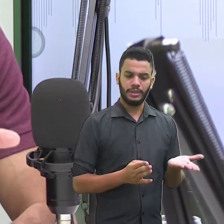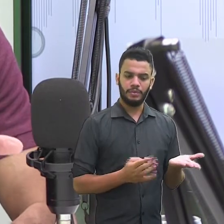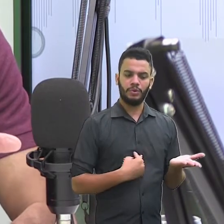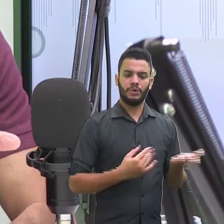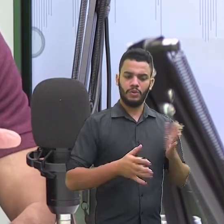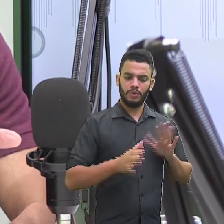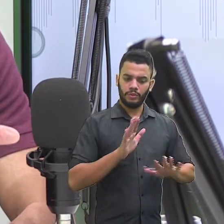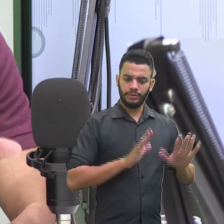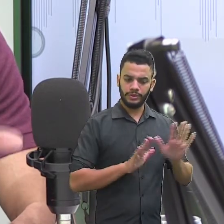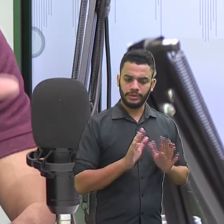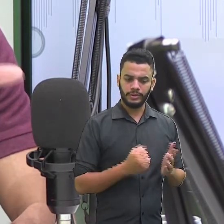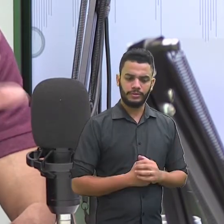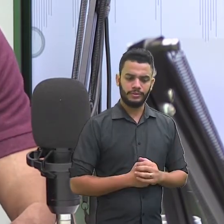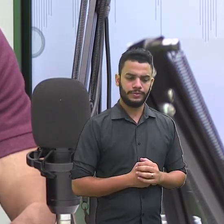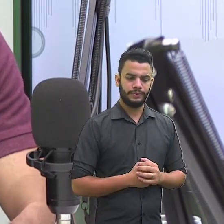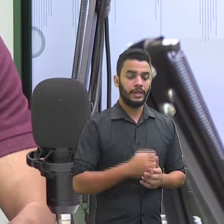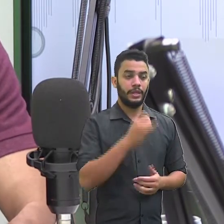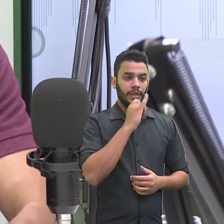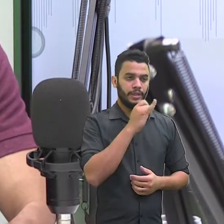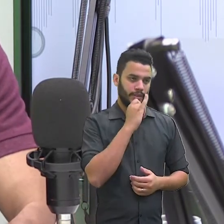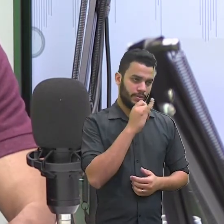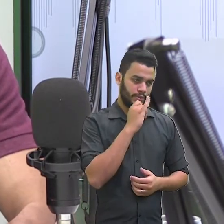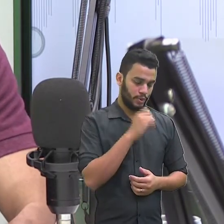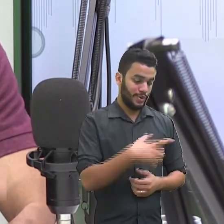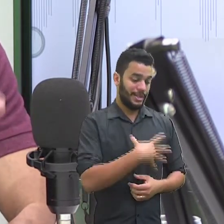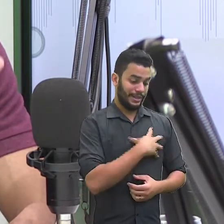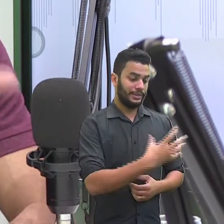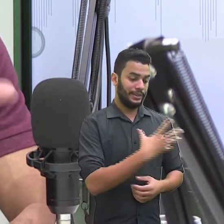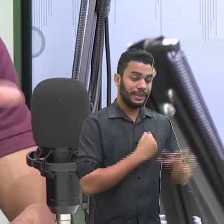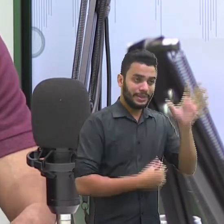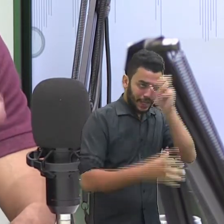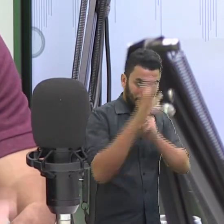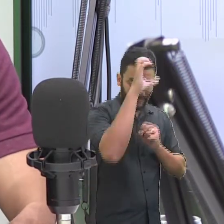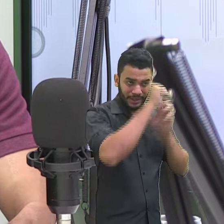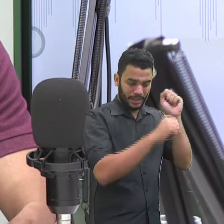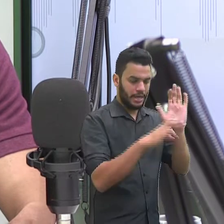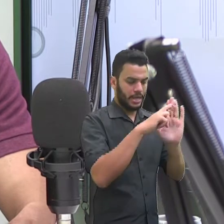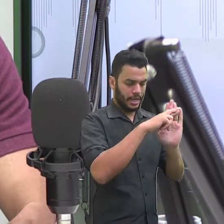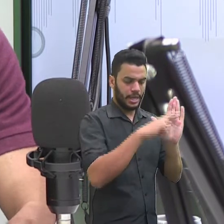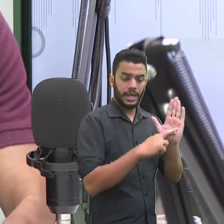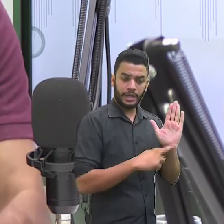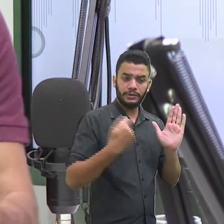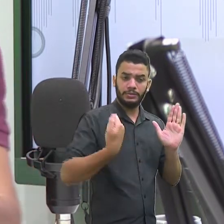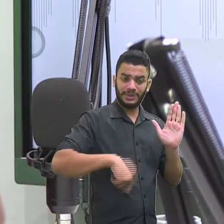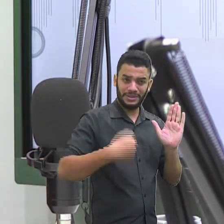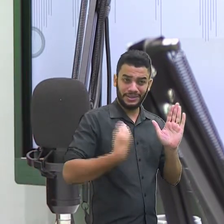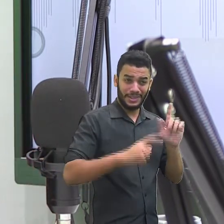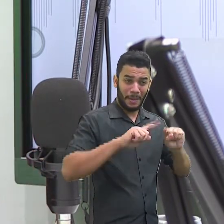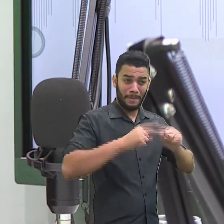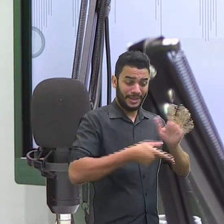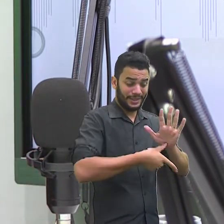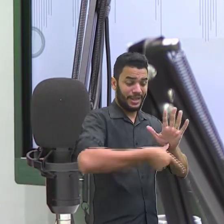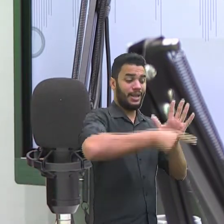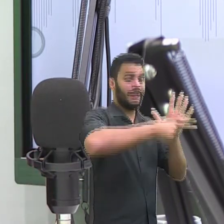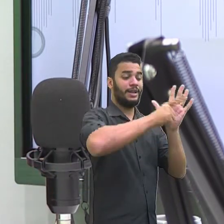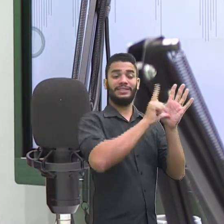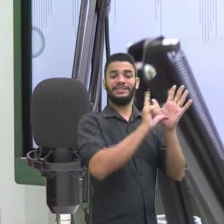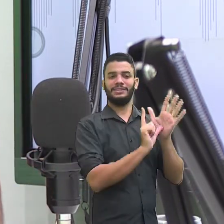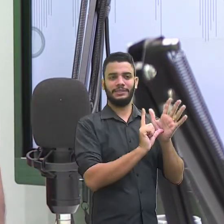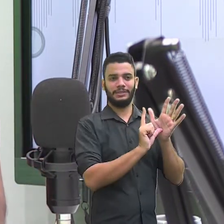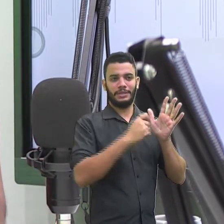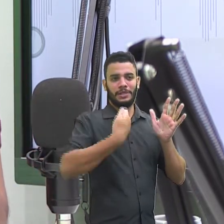normas, filhos precisam de relacionamento. Aí é onde reside o problema. Antes de ditar uma porção